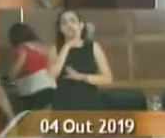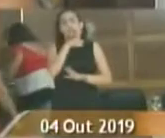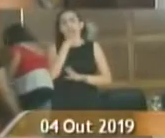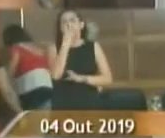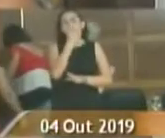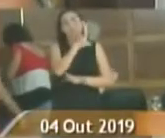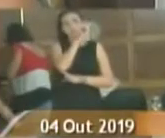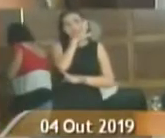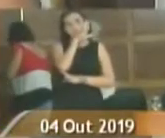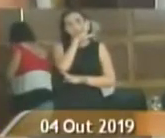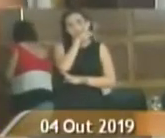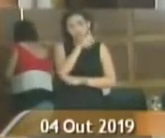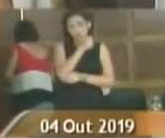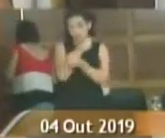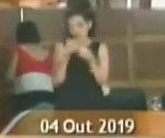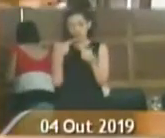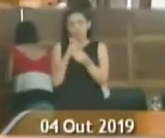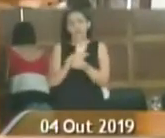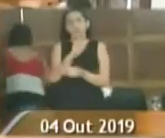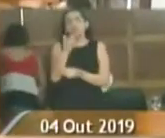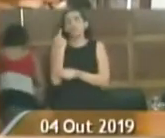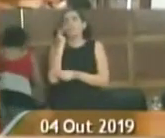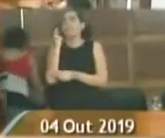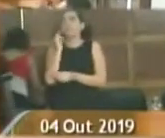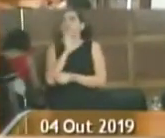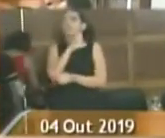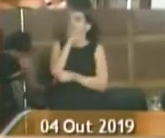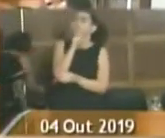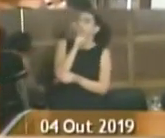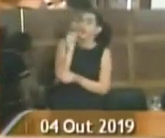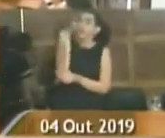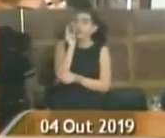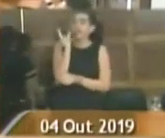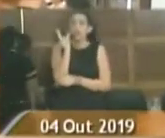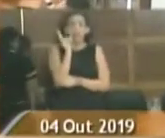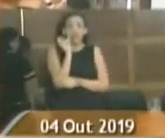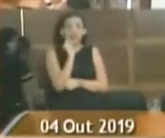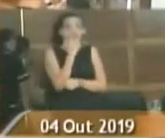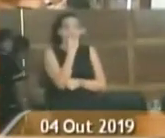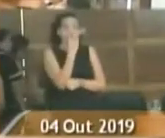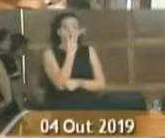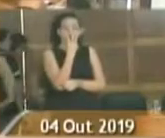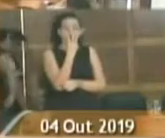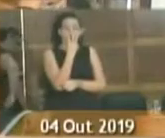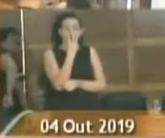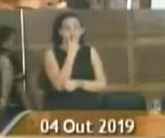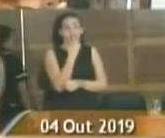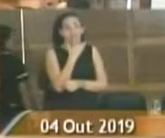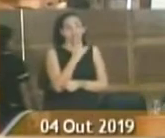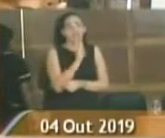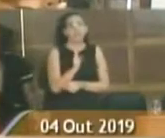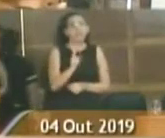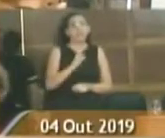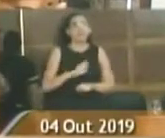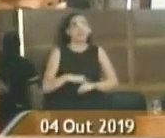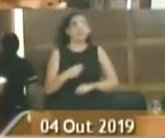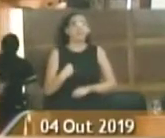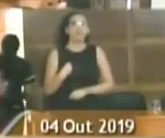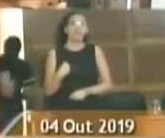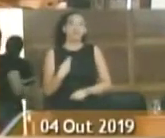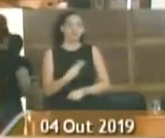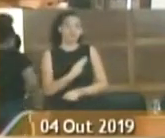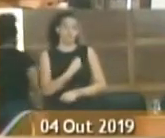gente pensa em animal, a primeira coisa que a gente pensa é cão e gato, né? Que são aqueles animais que são mais presentes na nossa vida.